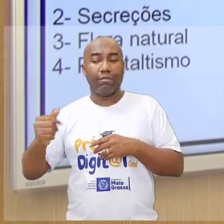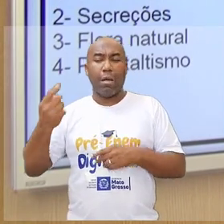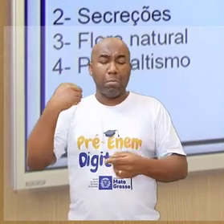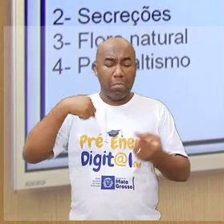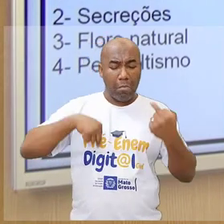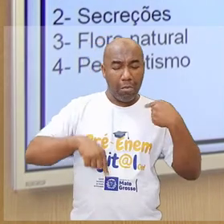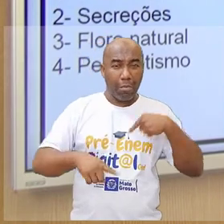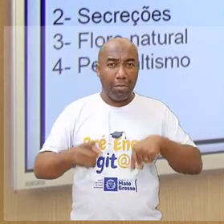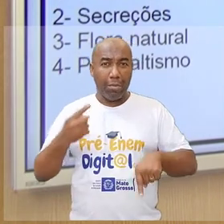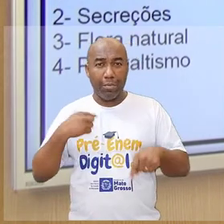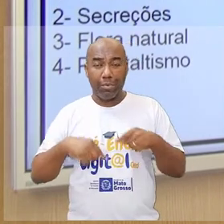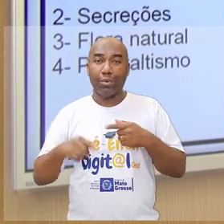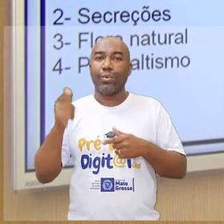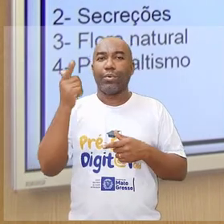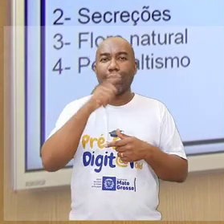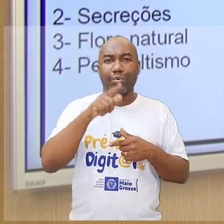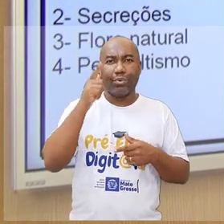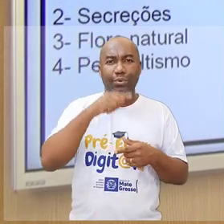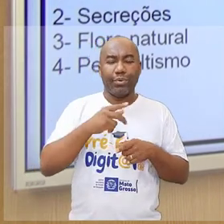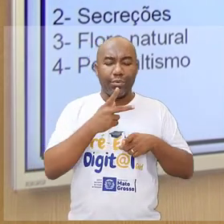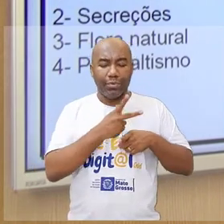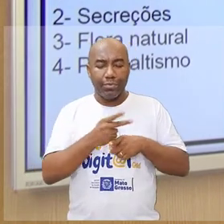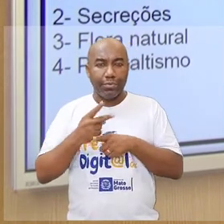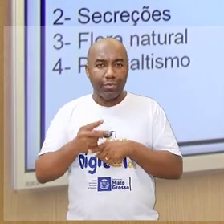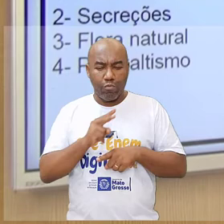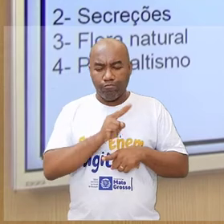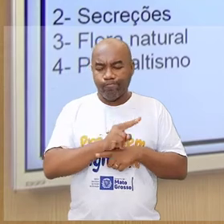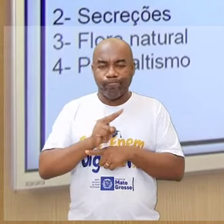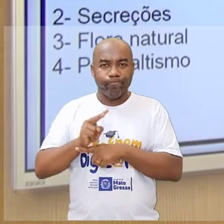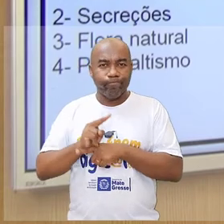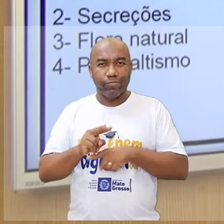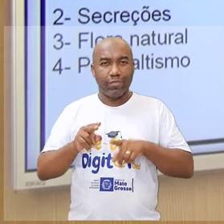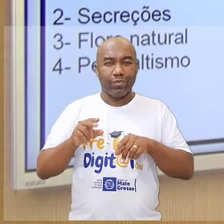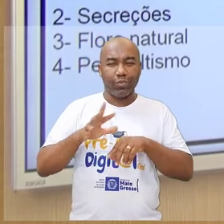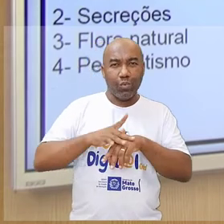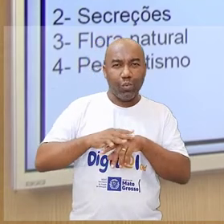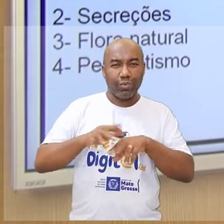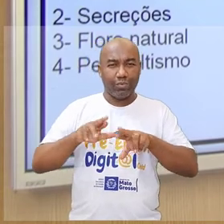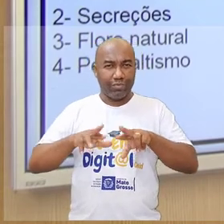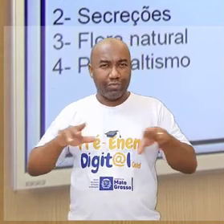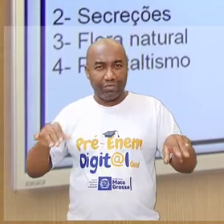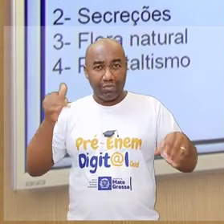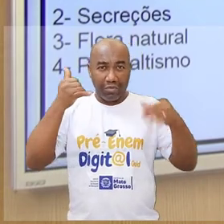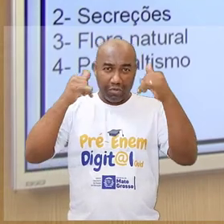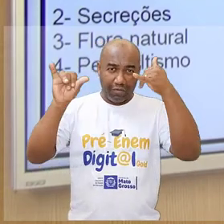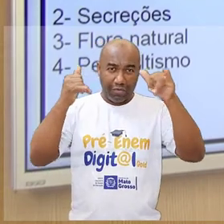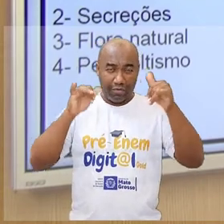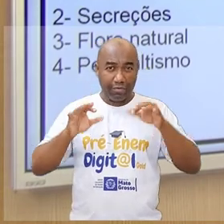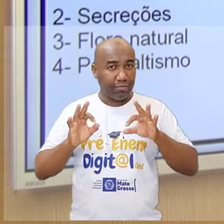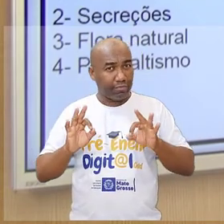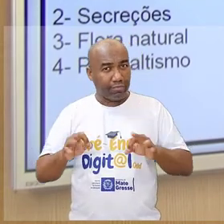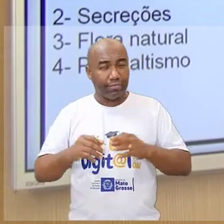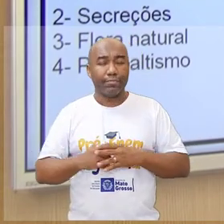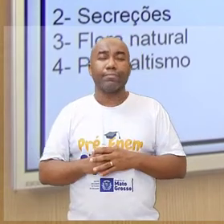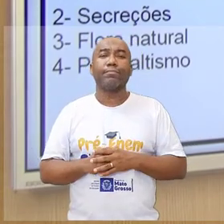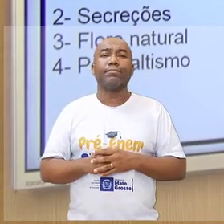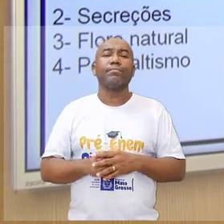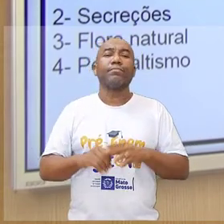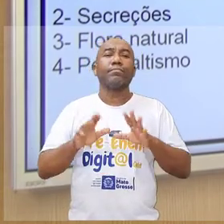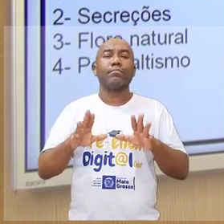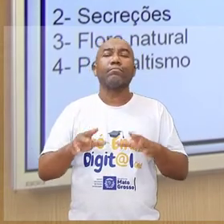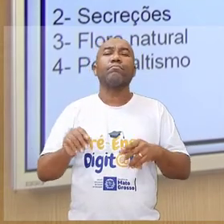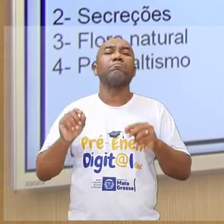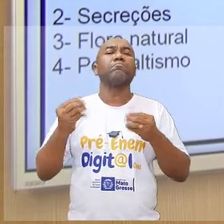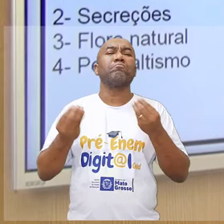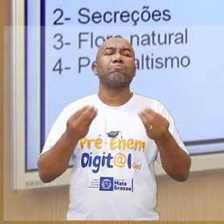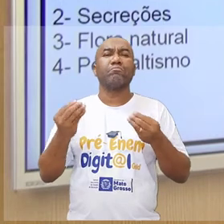circulam, conseguem nos proteger contra os agentes invasores. Tudo bem? O que cai